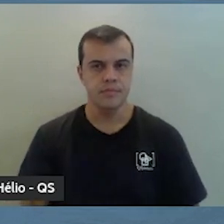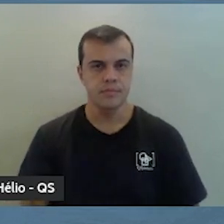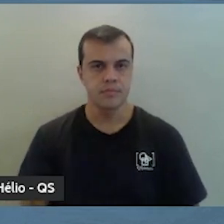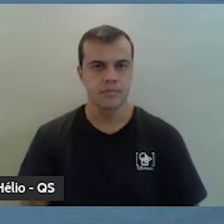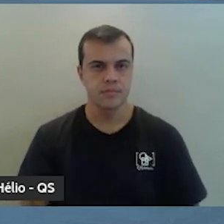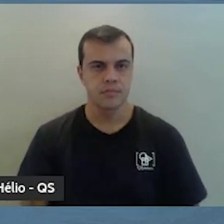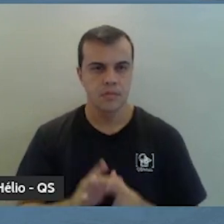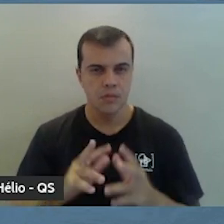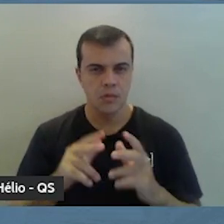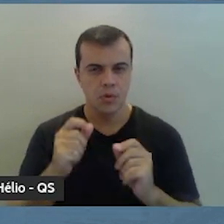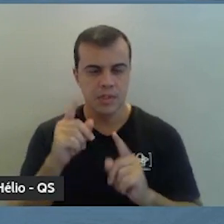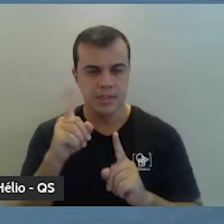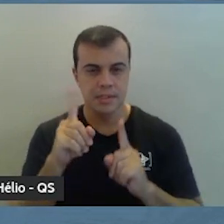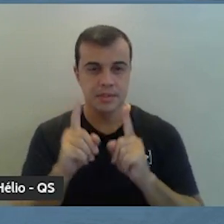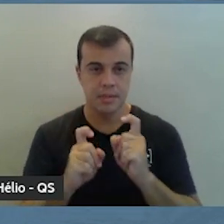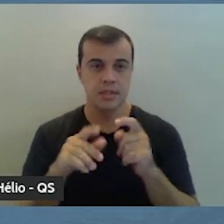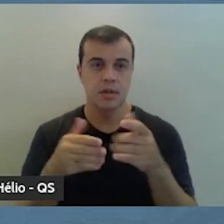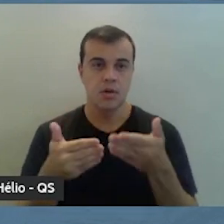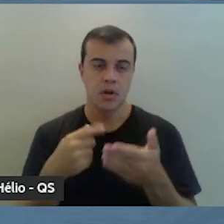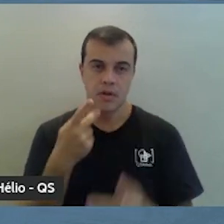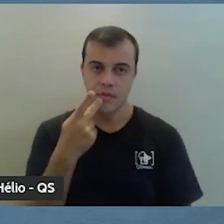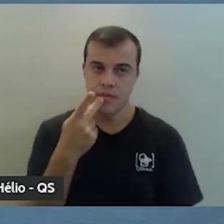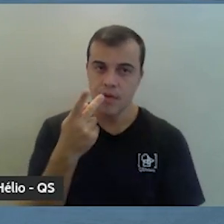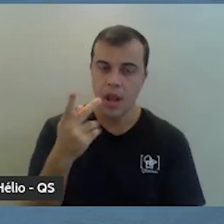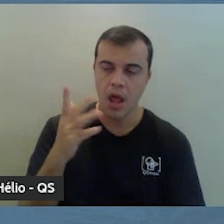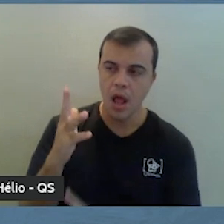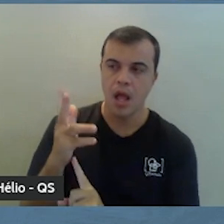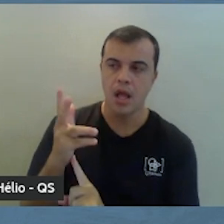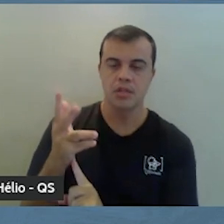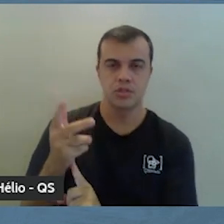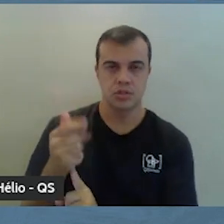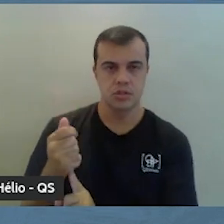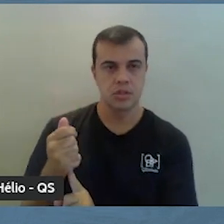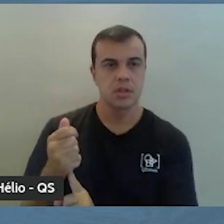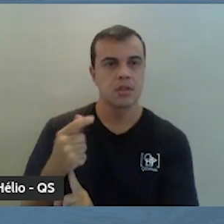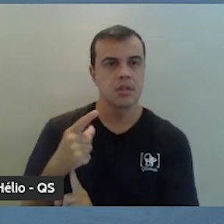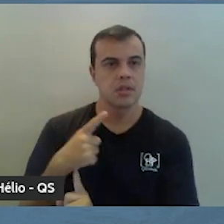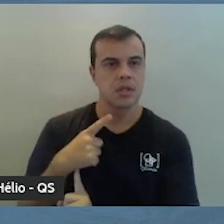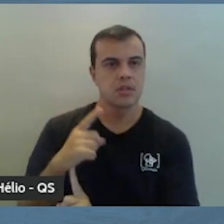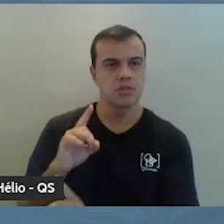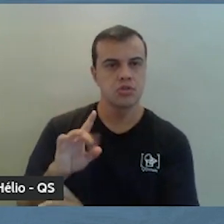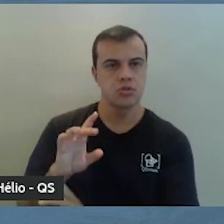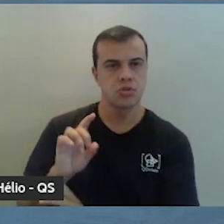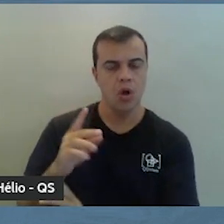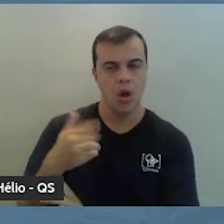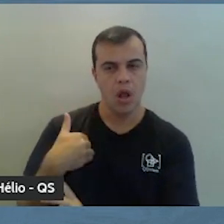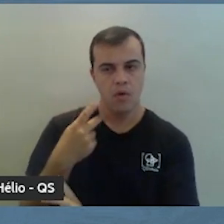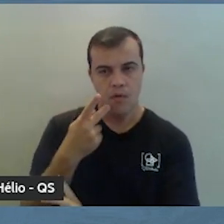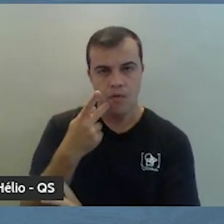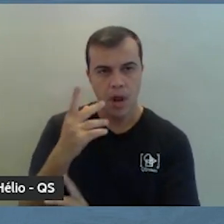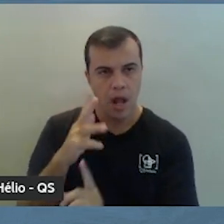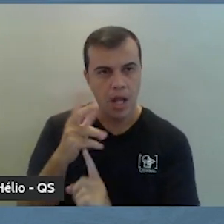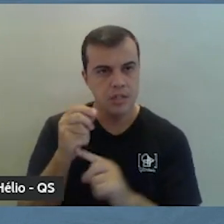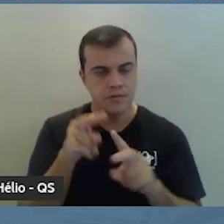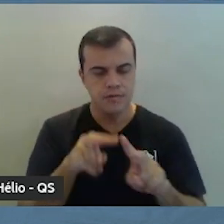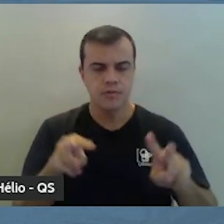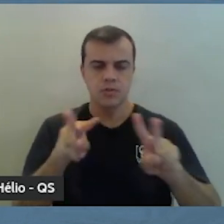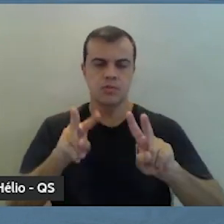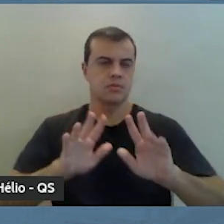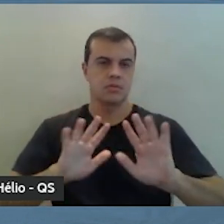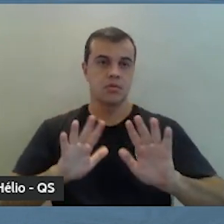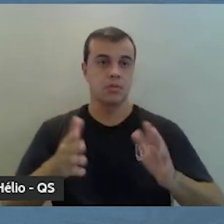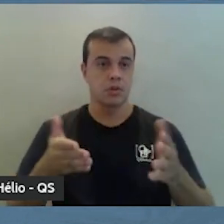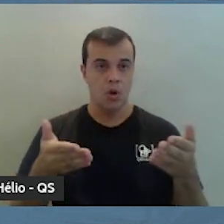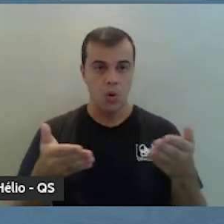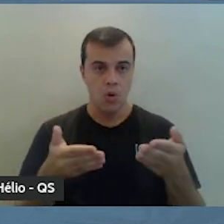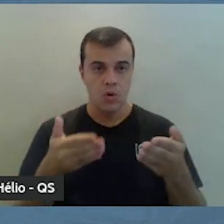São expressões, ou seja, quando a gente fala de arte, ela vai muito além do que o campo das artes visuais. Mas hoje a gente